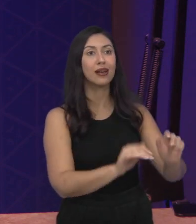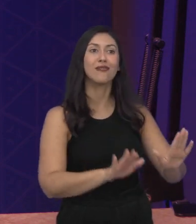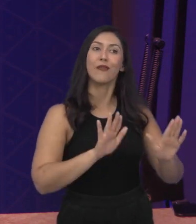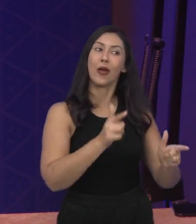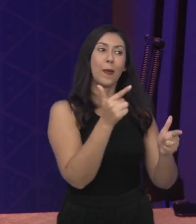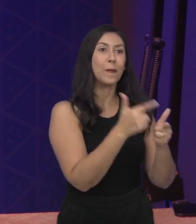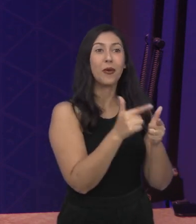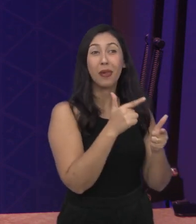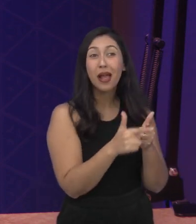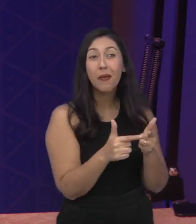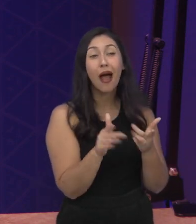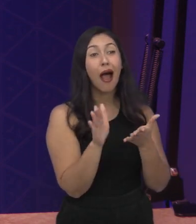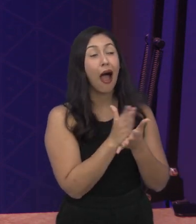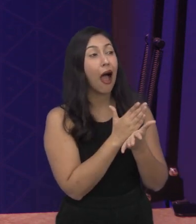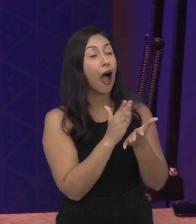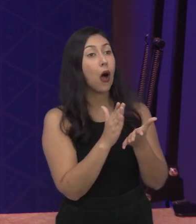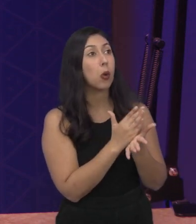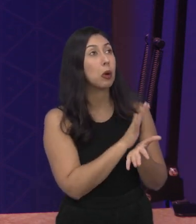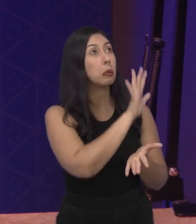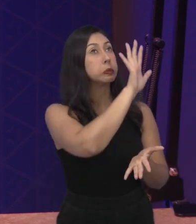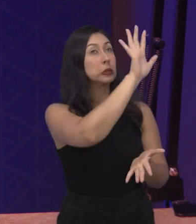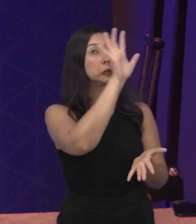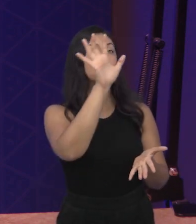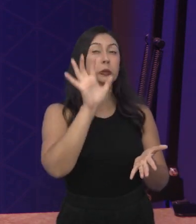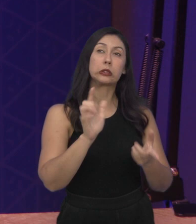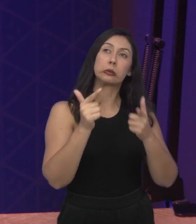é que nem todas as regiões, algumas regiões vão ter mais